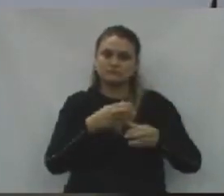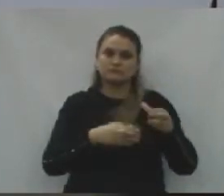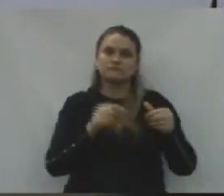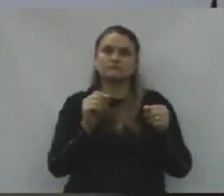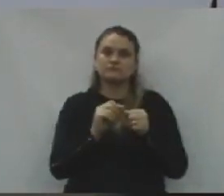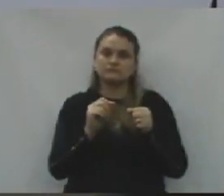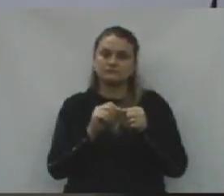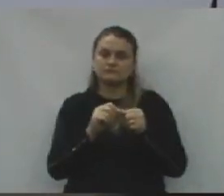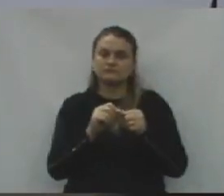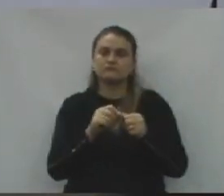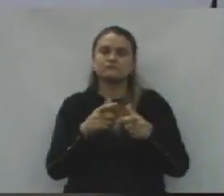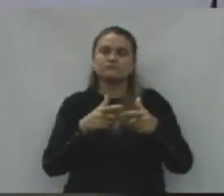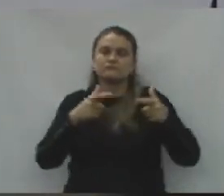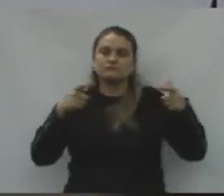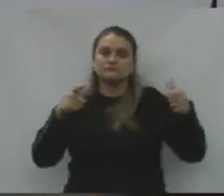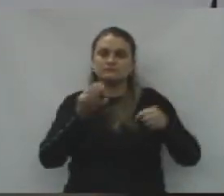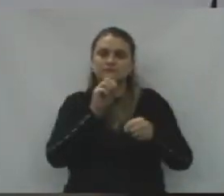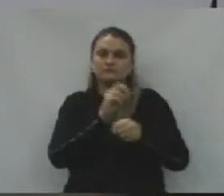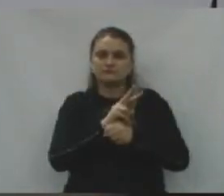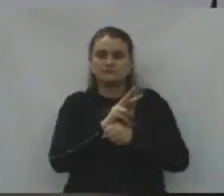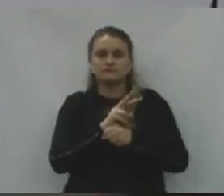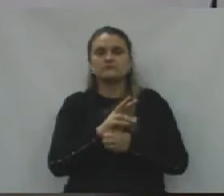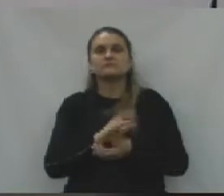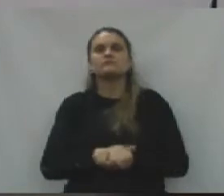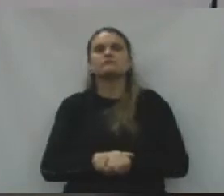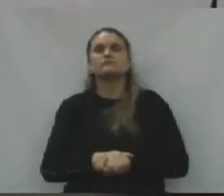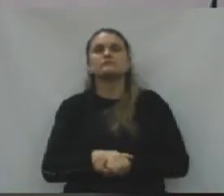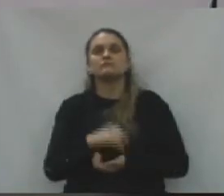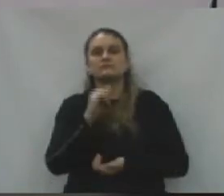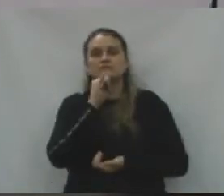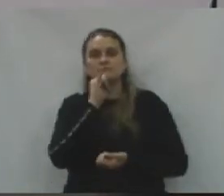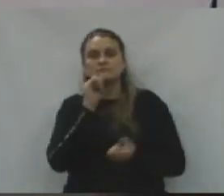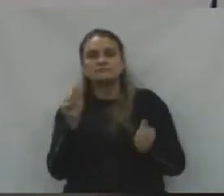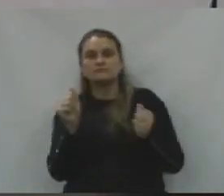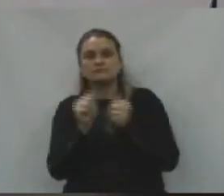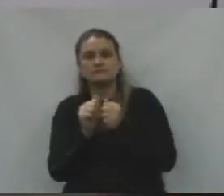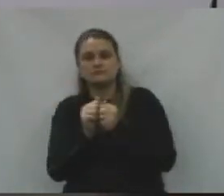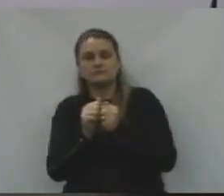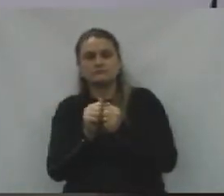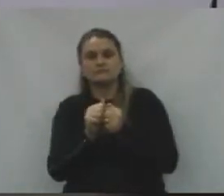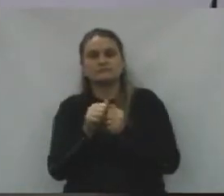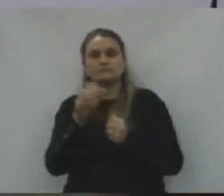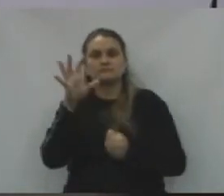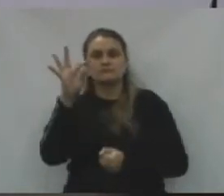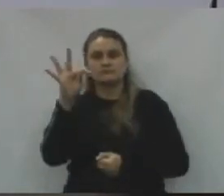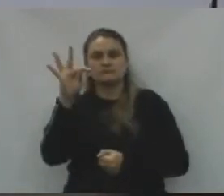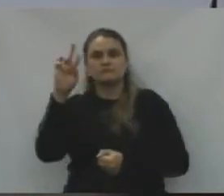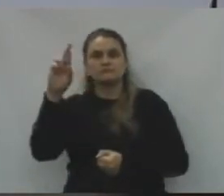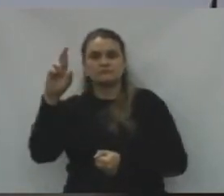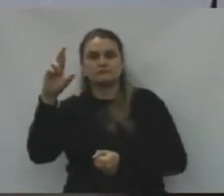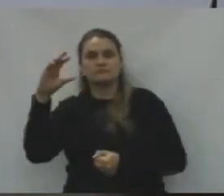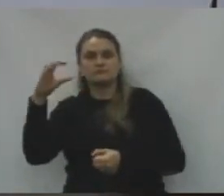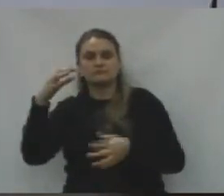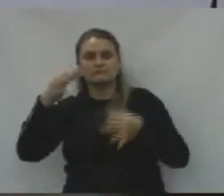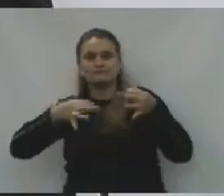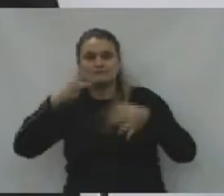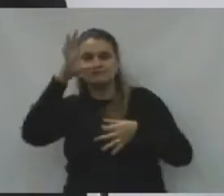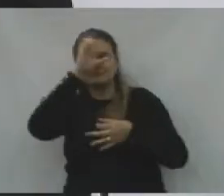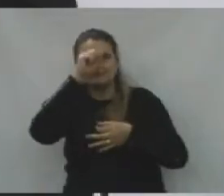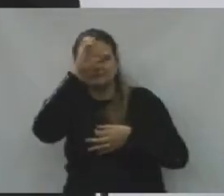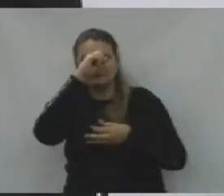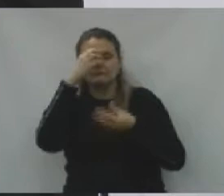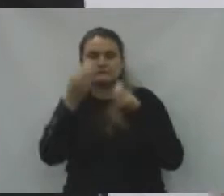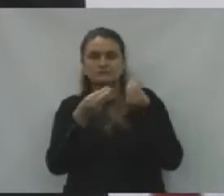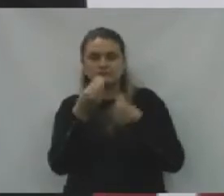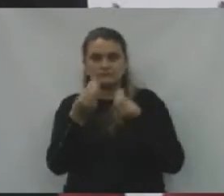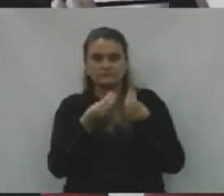vez de maior proporção, buscando isso, por exemplo, junto a orientações do Tribunal de Contas do Estado do Paraná, aprendendo